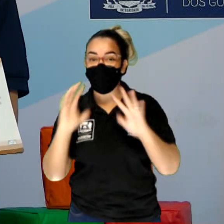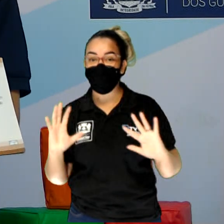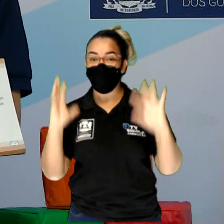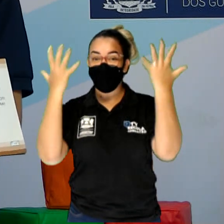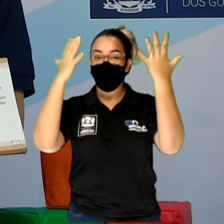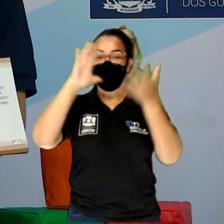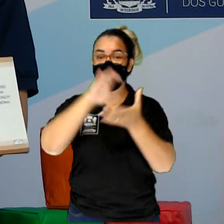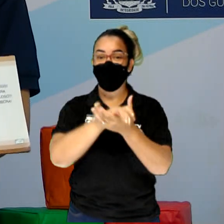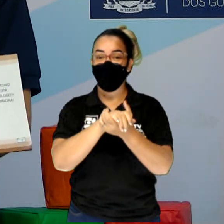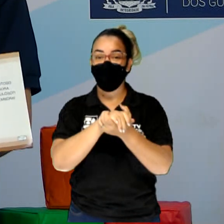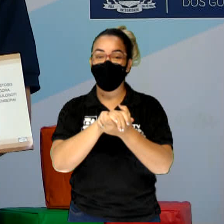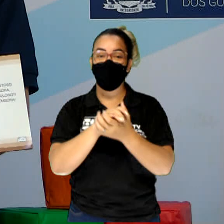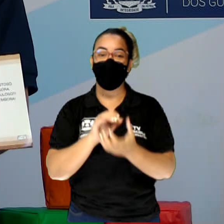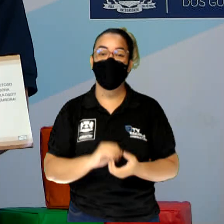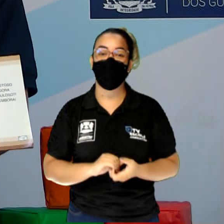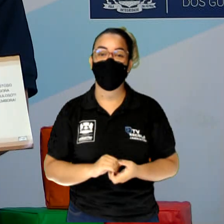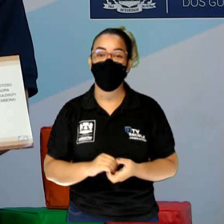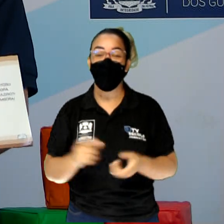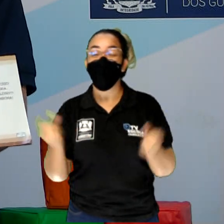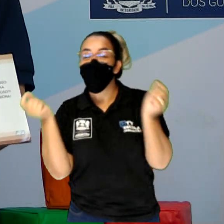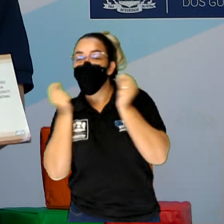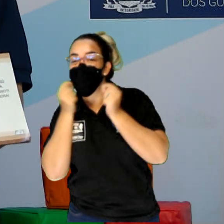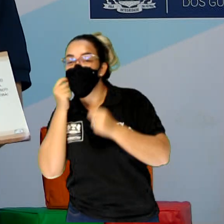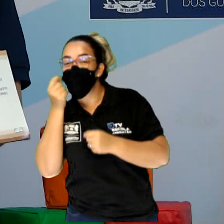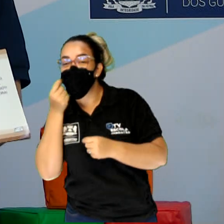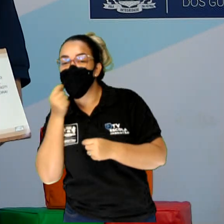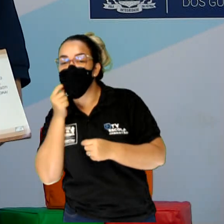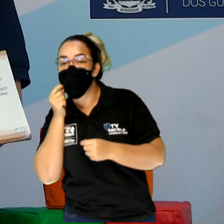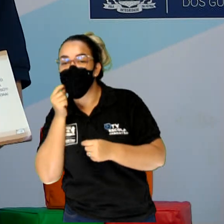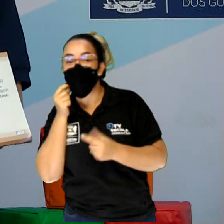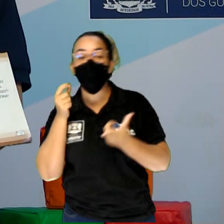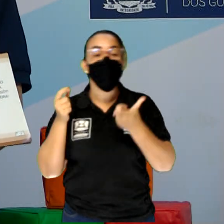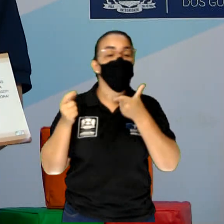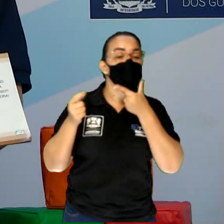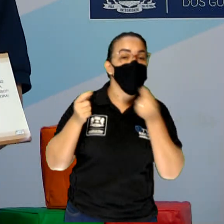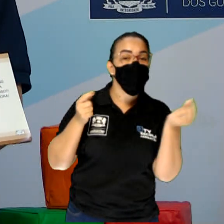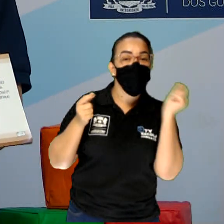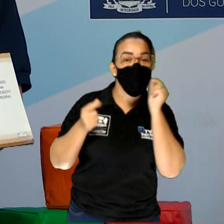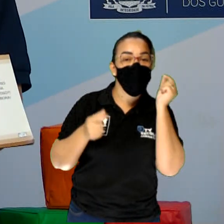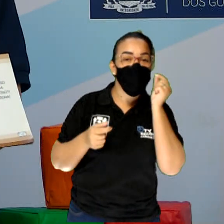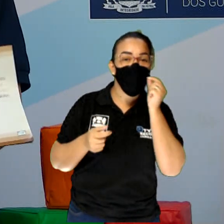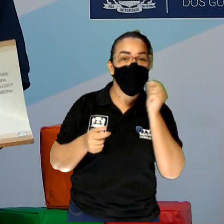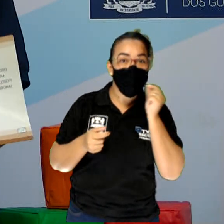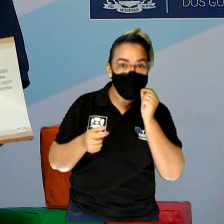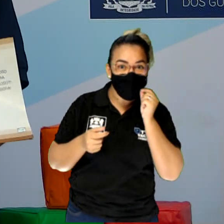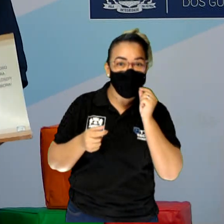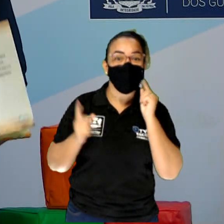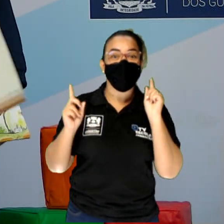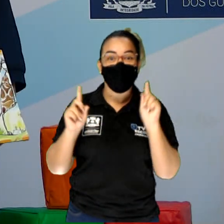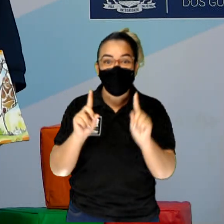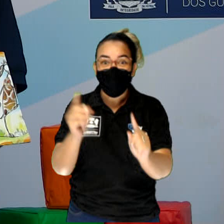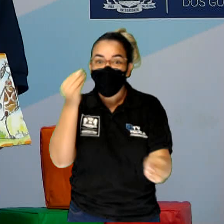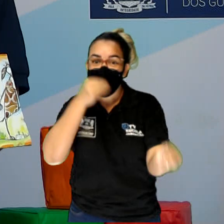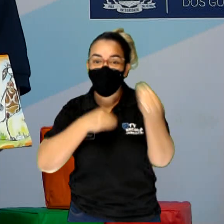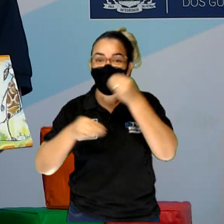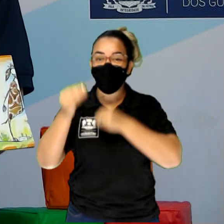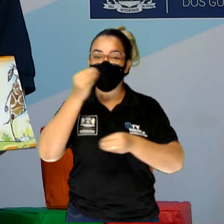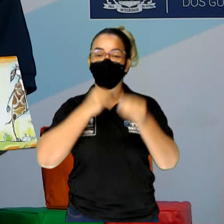casamento. A rata e o rato, aquele comilão.